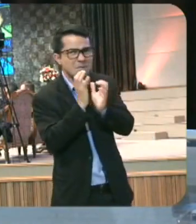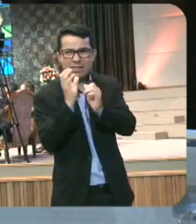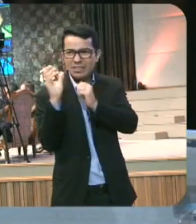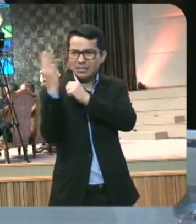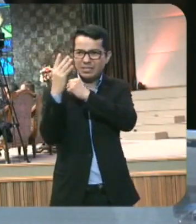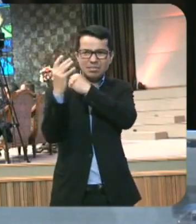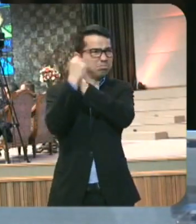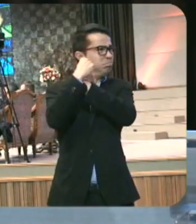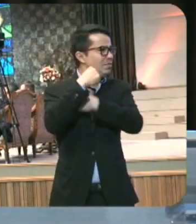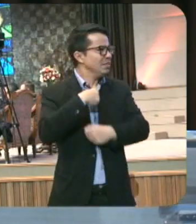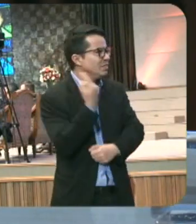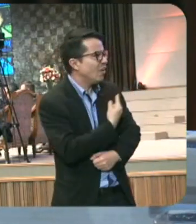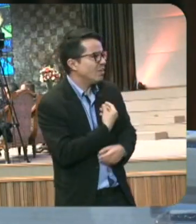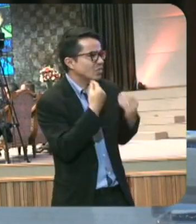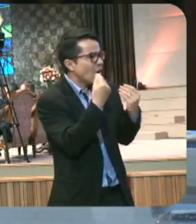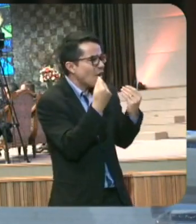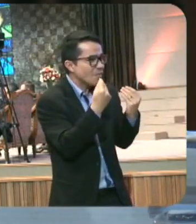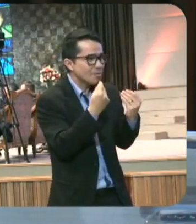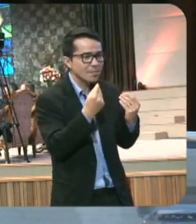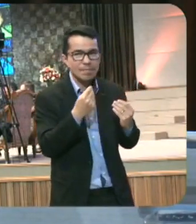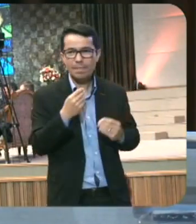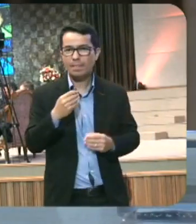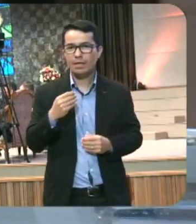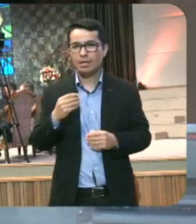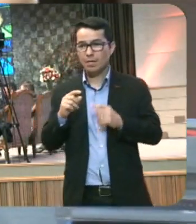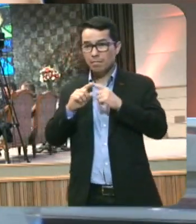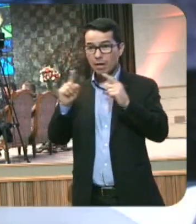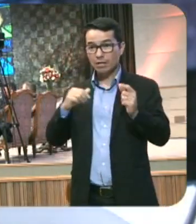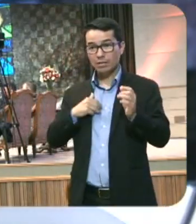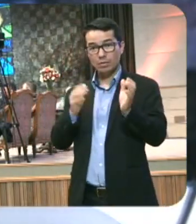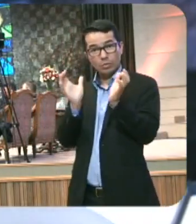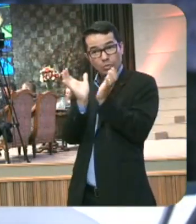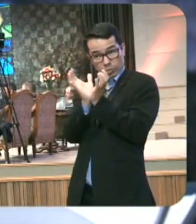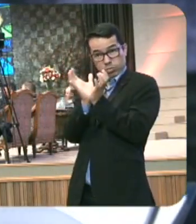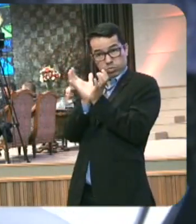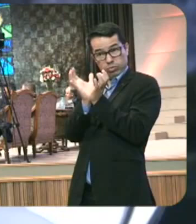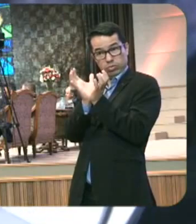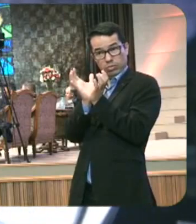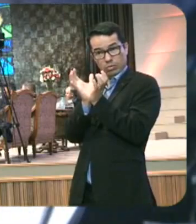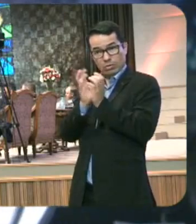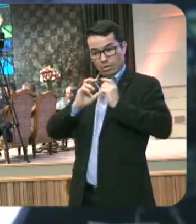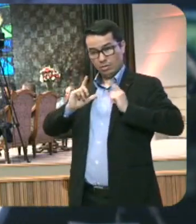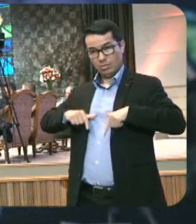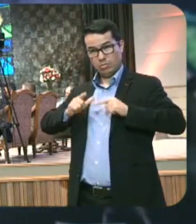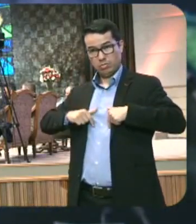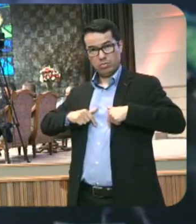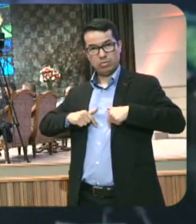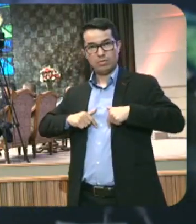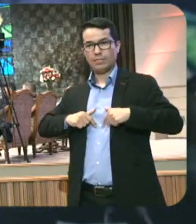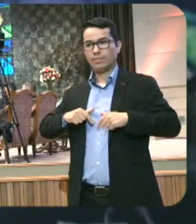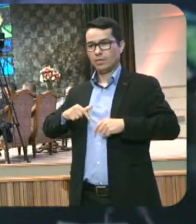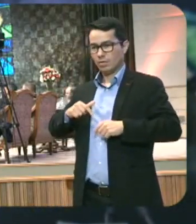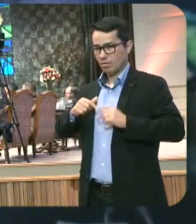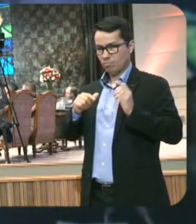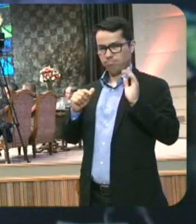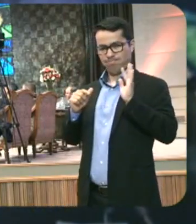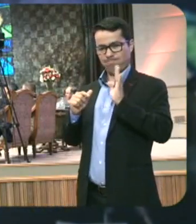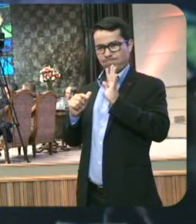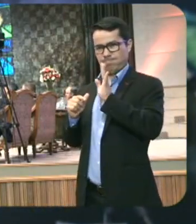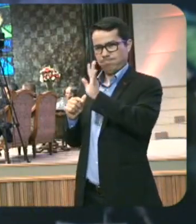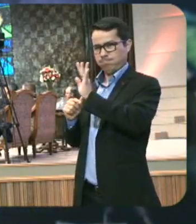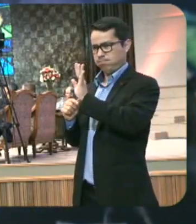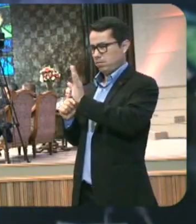ó. E aí então uma comitiva de Israel foi buscar os embaixadores